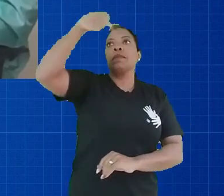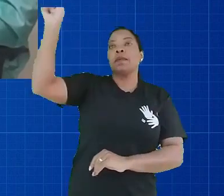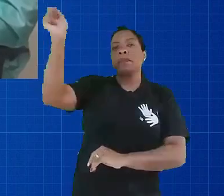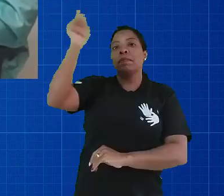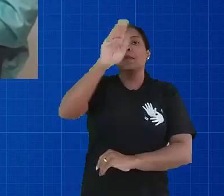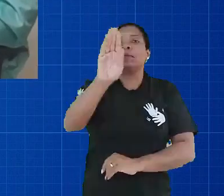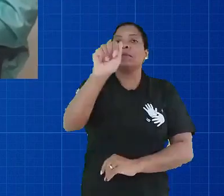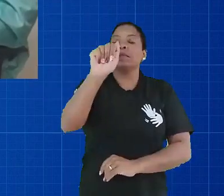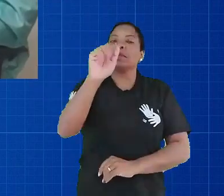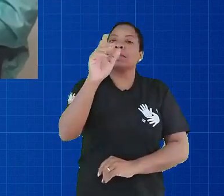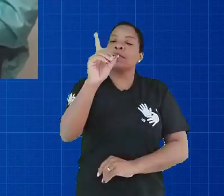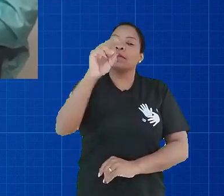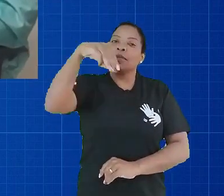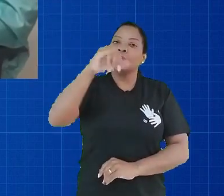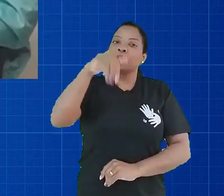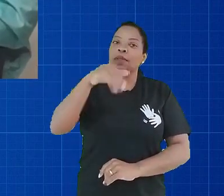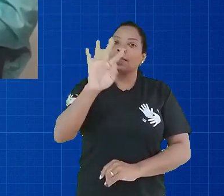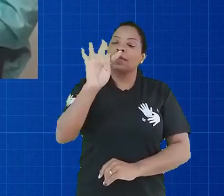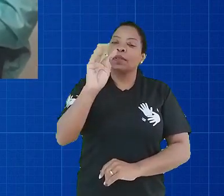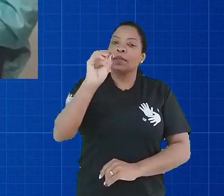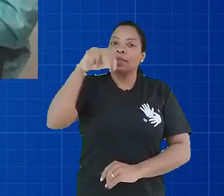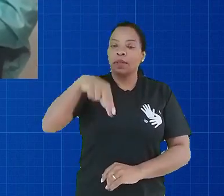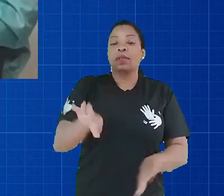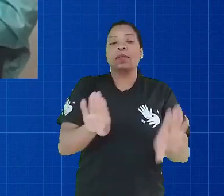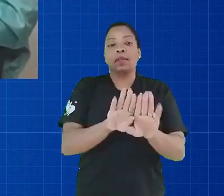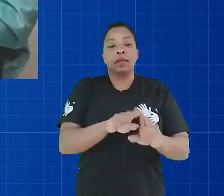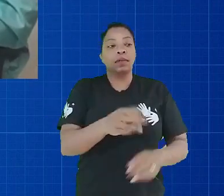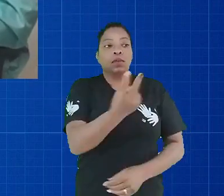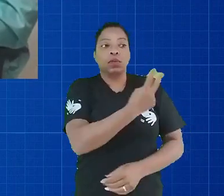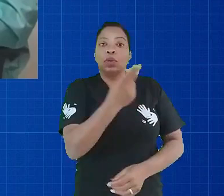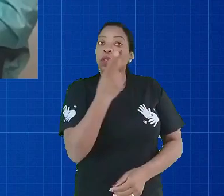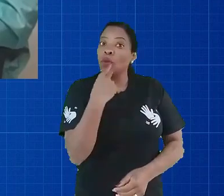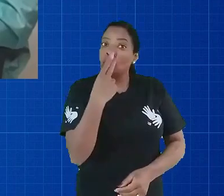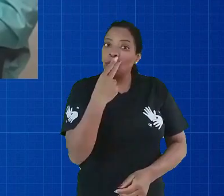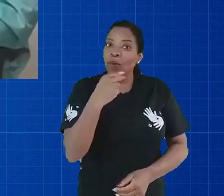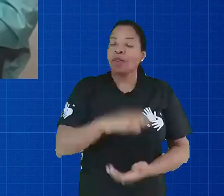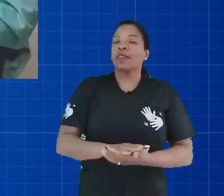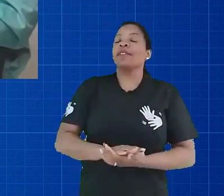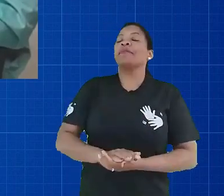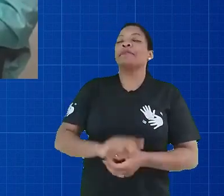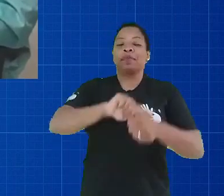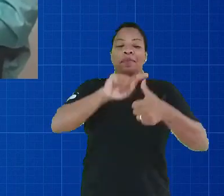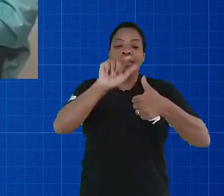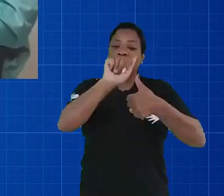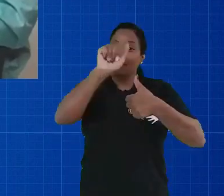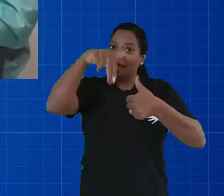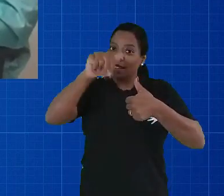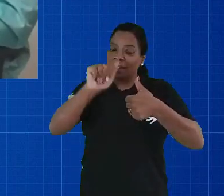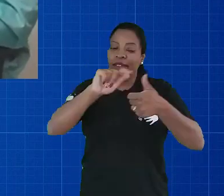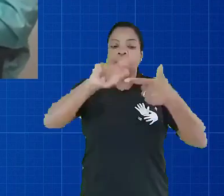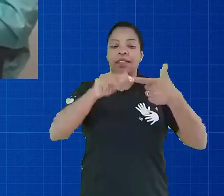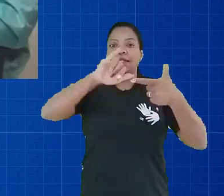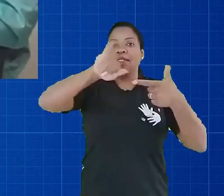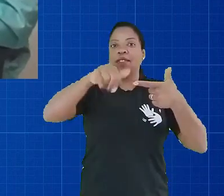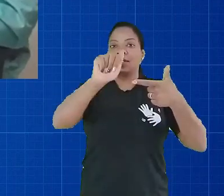Ana, a Jamires, que trabalham no departamento de alimentação escolar e também